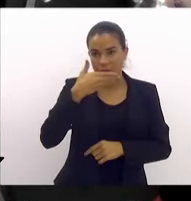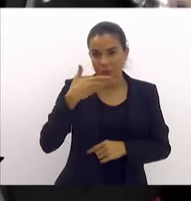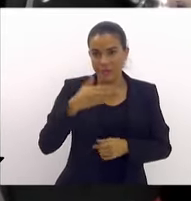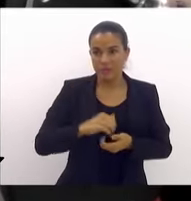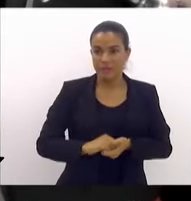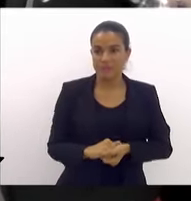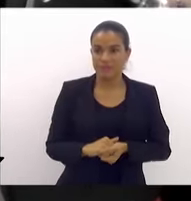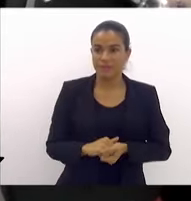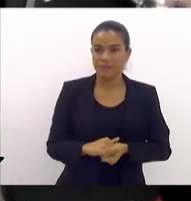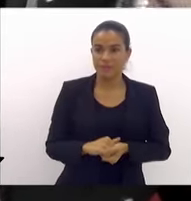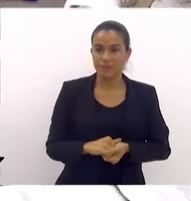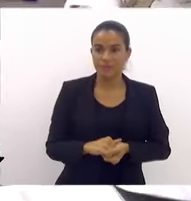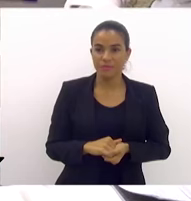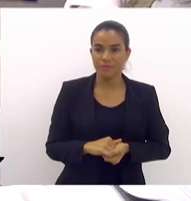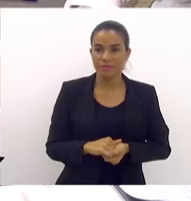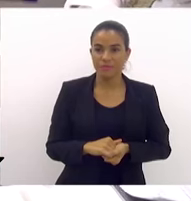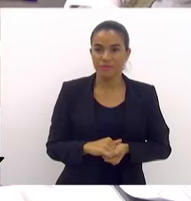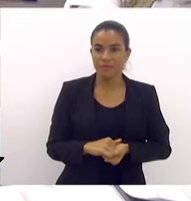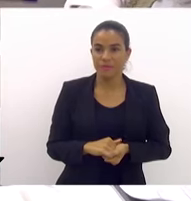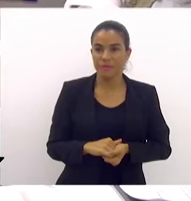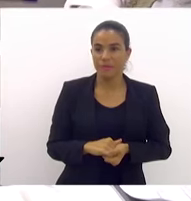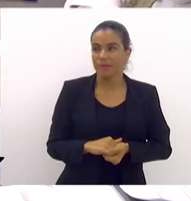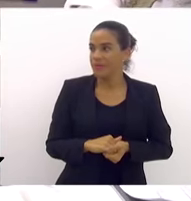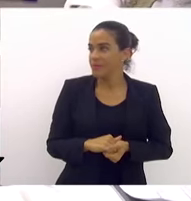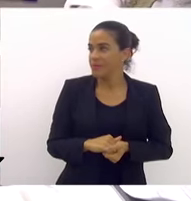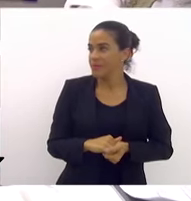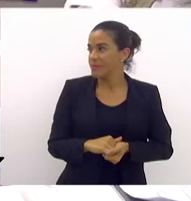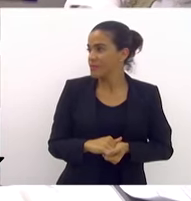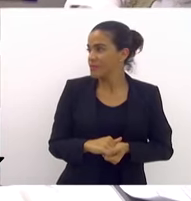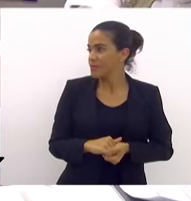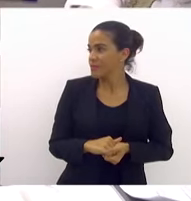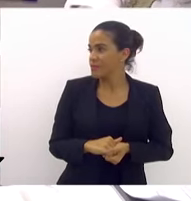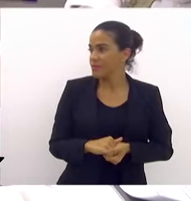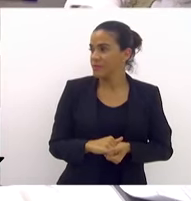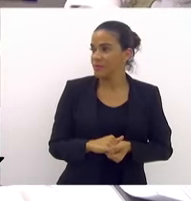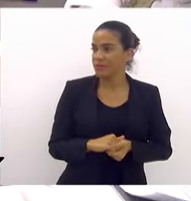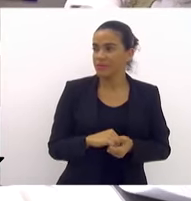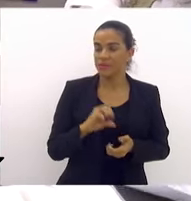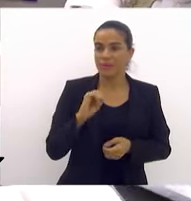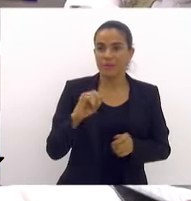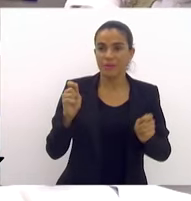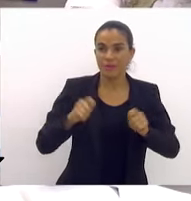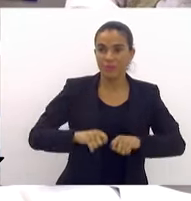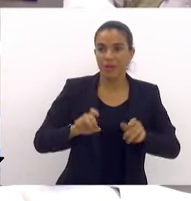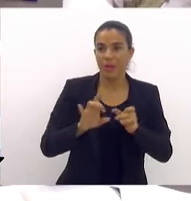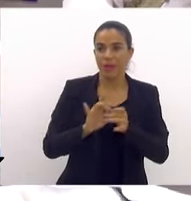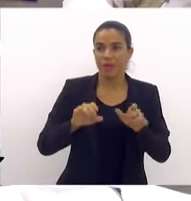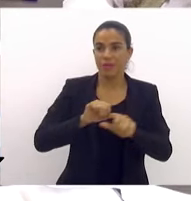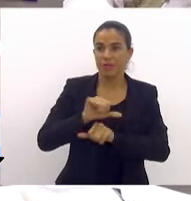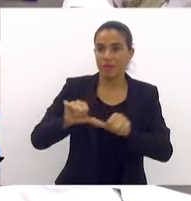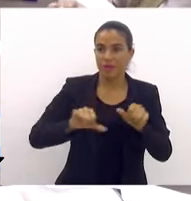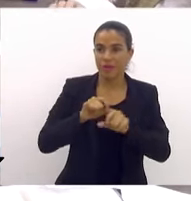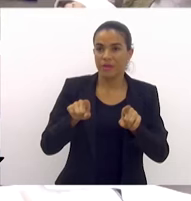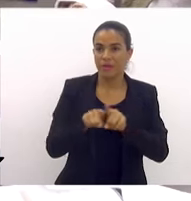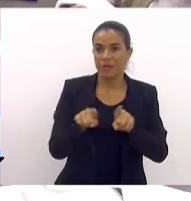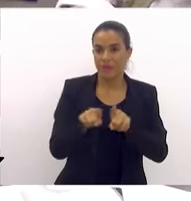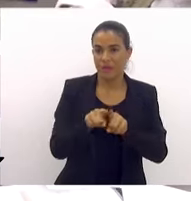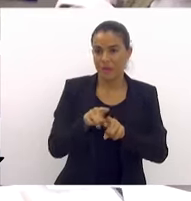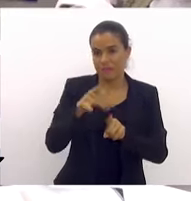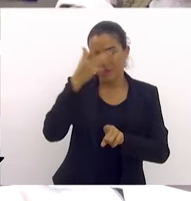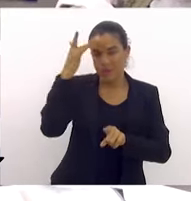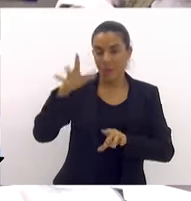Perfeito. Concordo plenamente. Obrigado. Agradeço a deputada Verônica. Puder alterar também o portador, que eu sei que